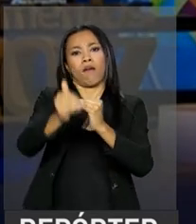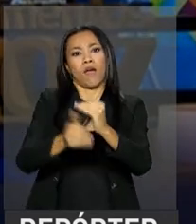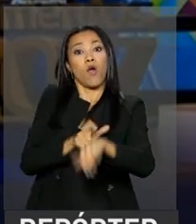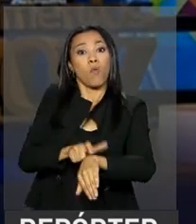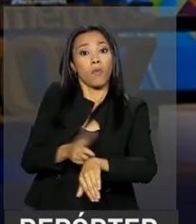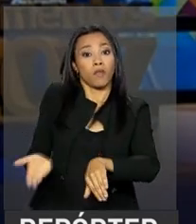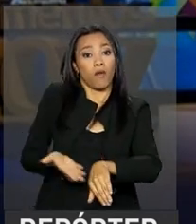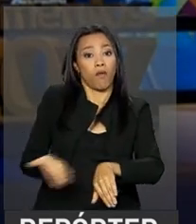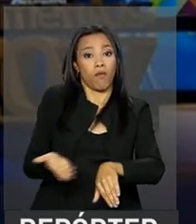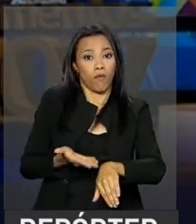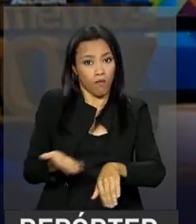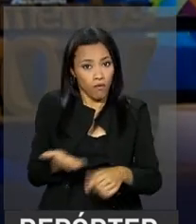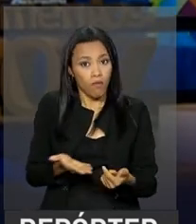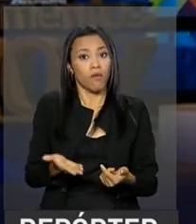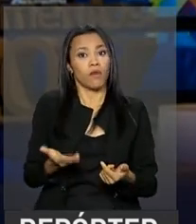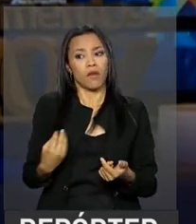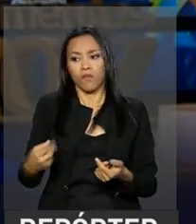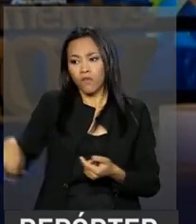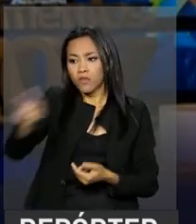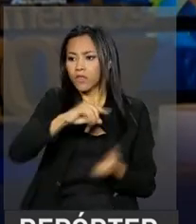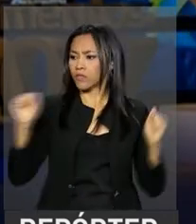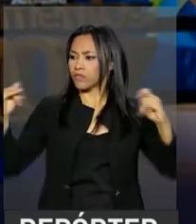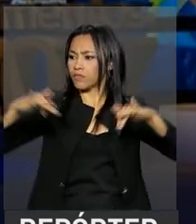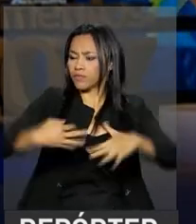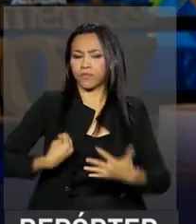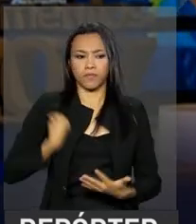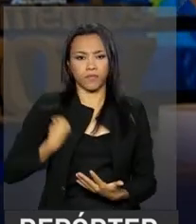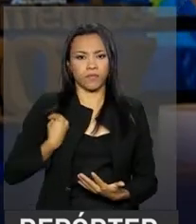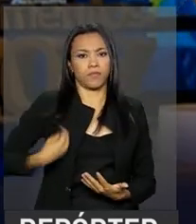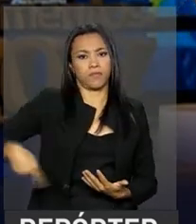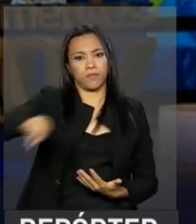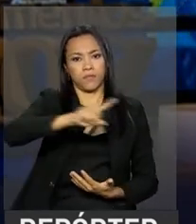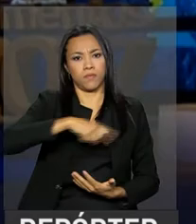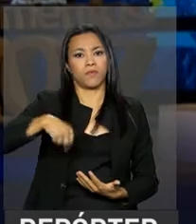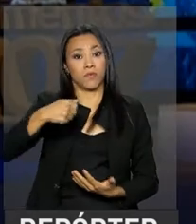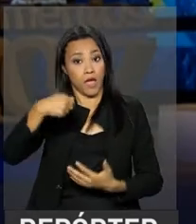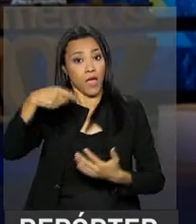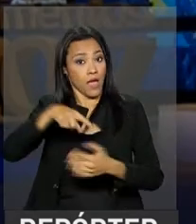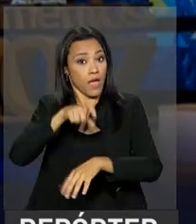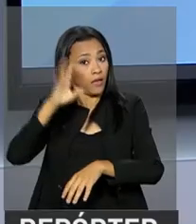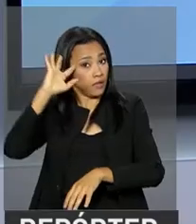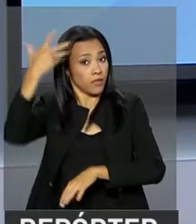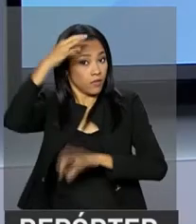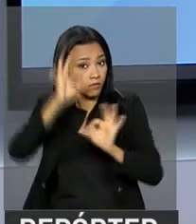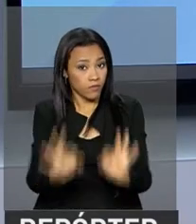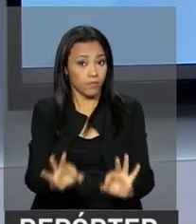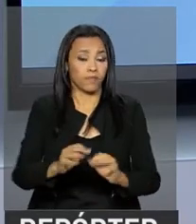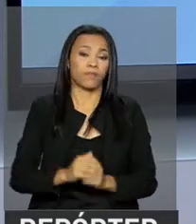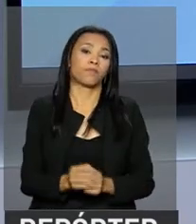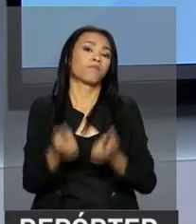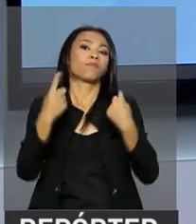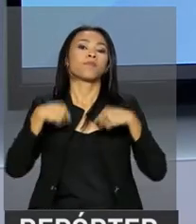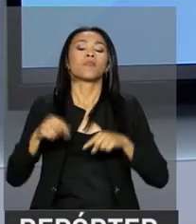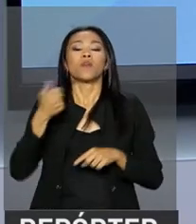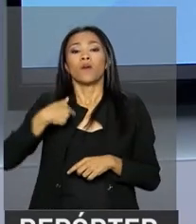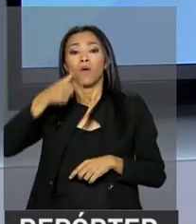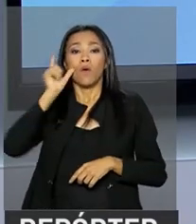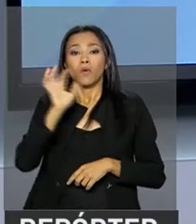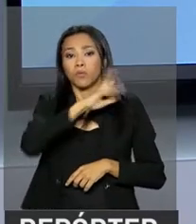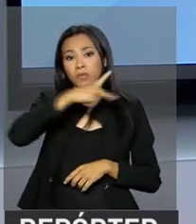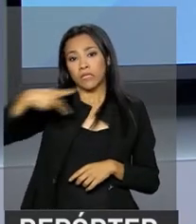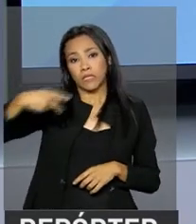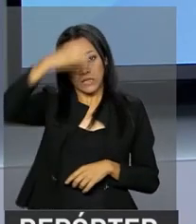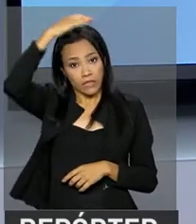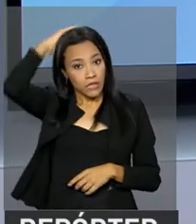momento é agora. Estar no Brasil agora é a decisão correta. E ontem o presidente Michel